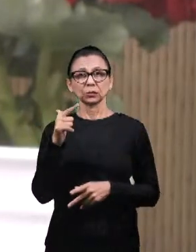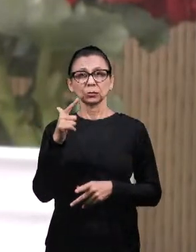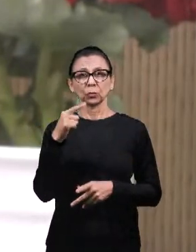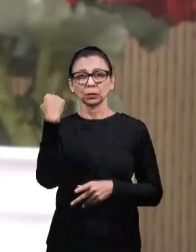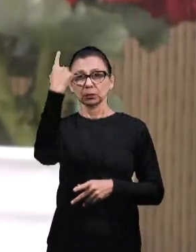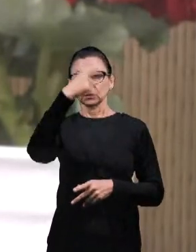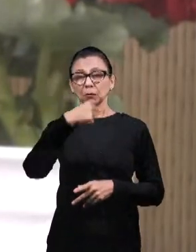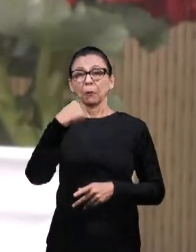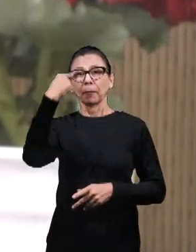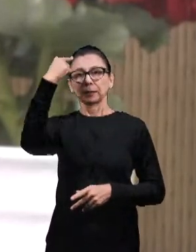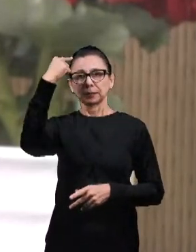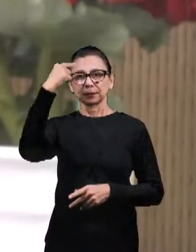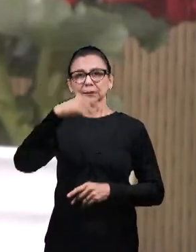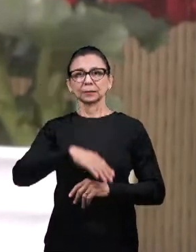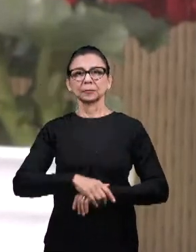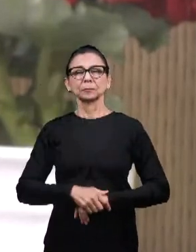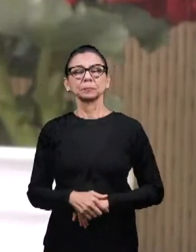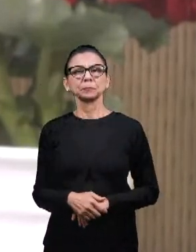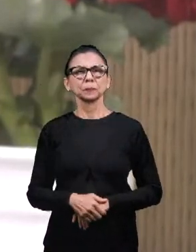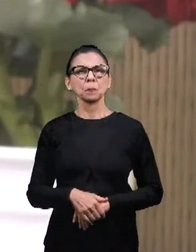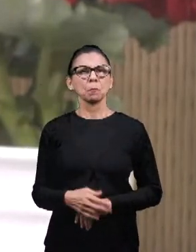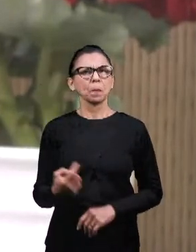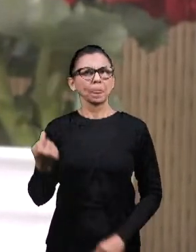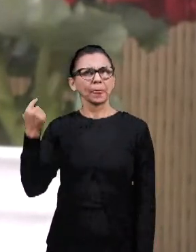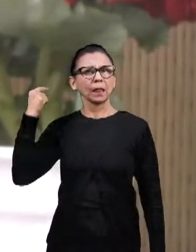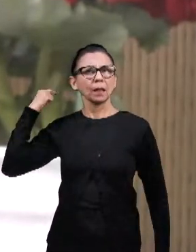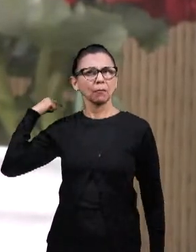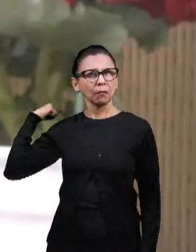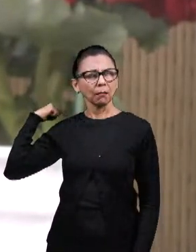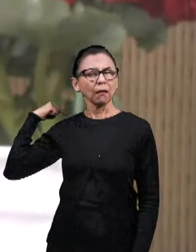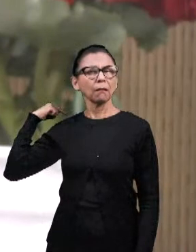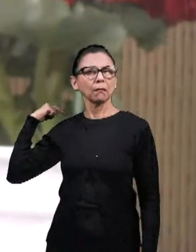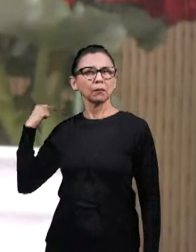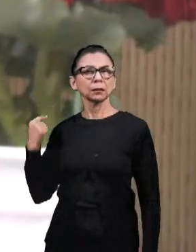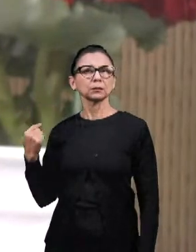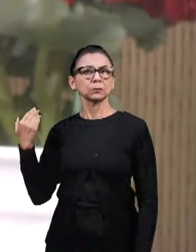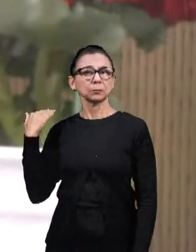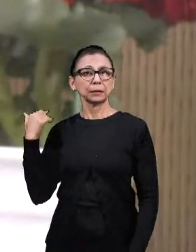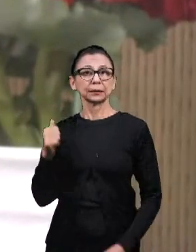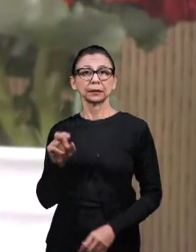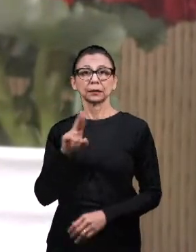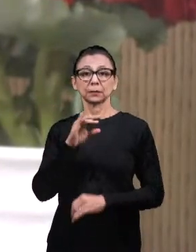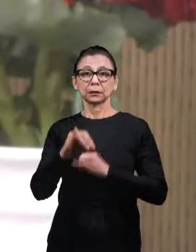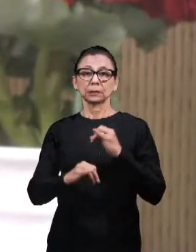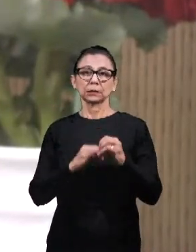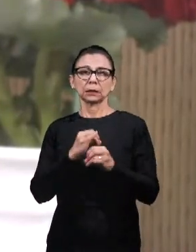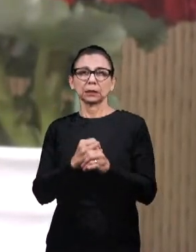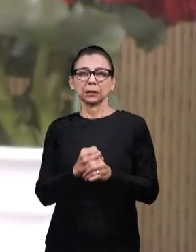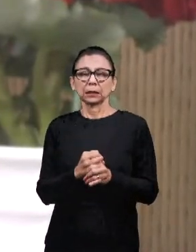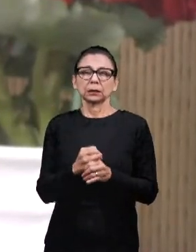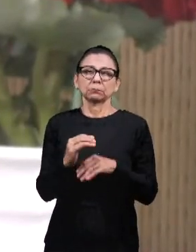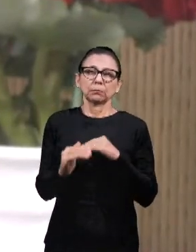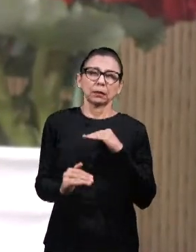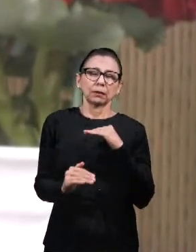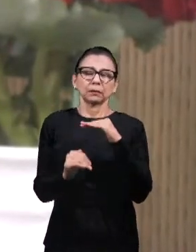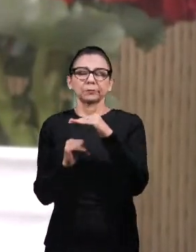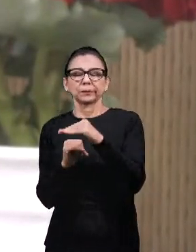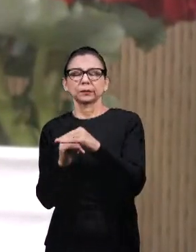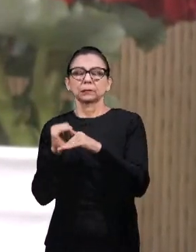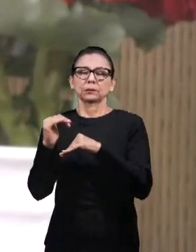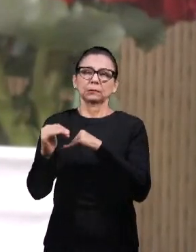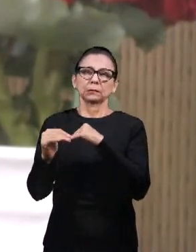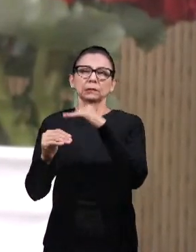quanto foi importante, já naquela época, embora limitado o uso da internet, estava se engatinhando o uso da